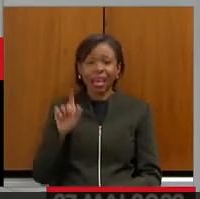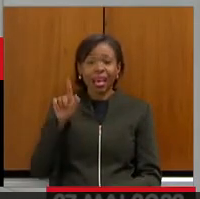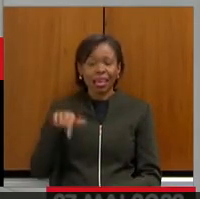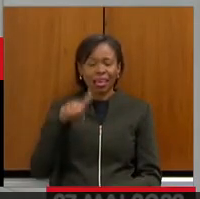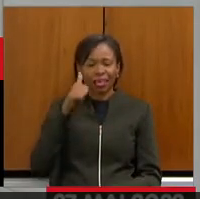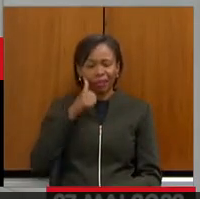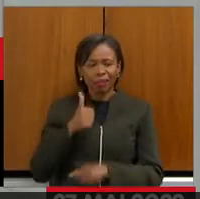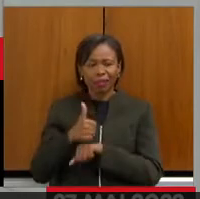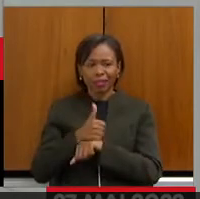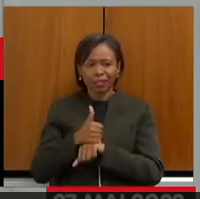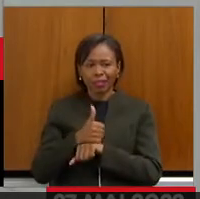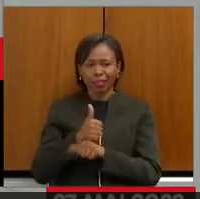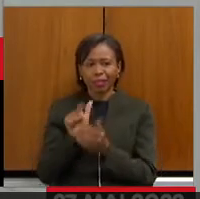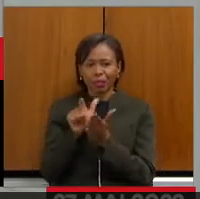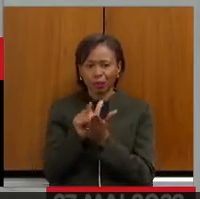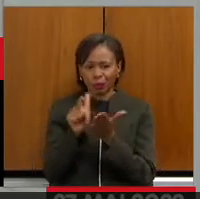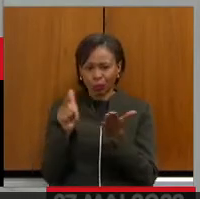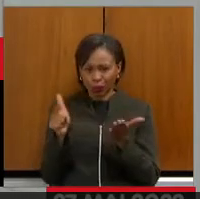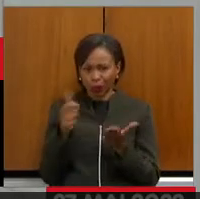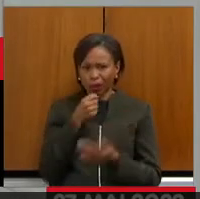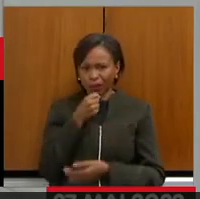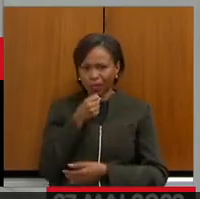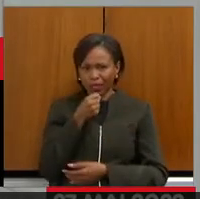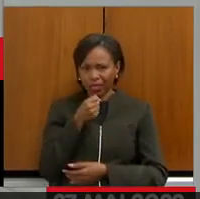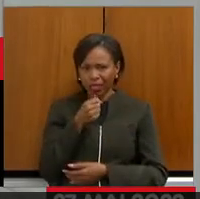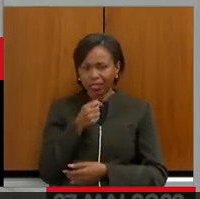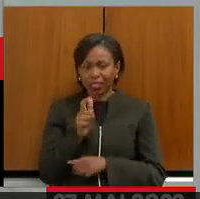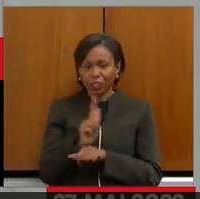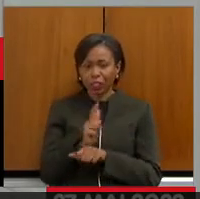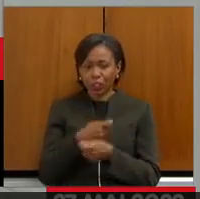jornalista e gestora cultural